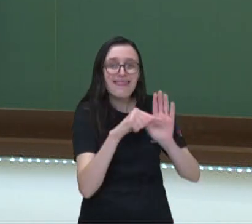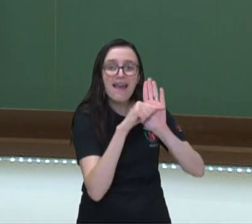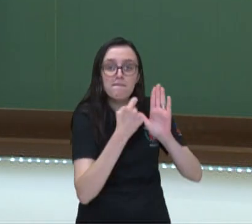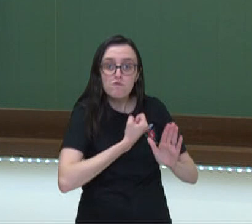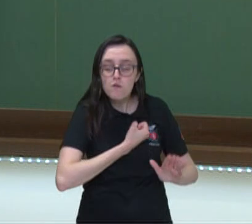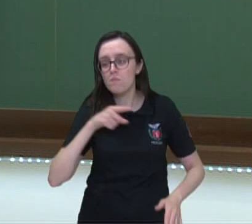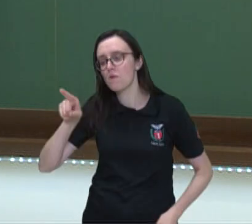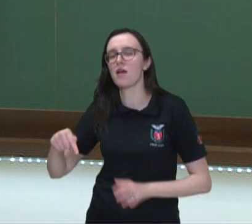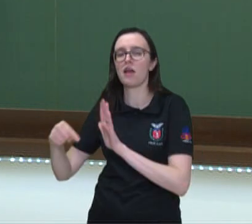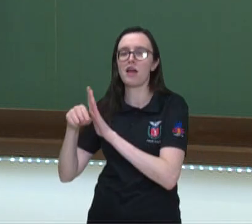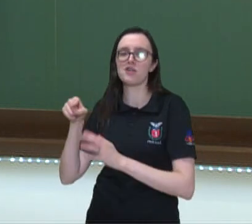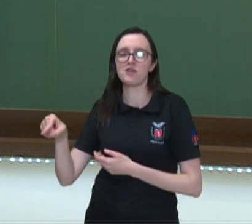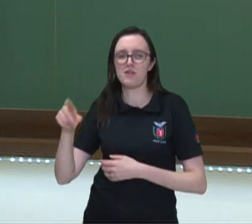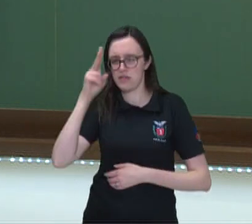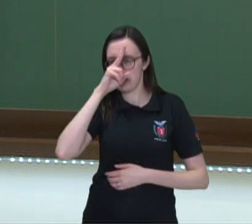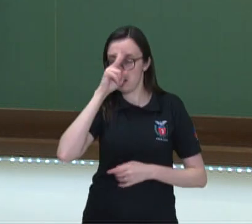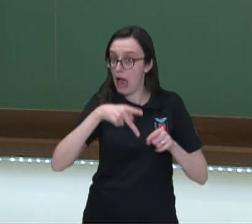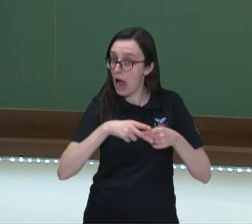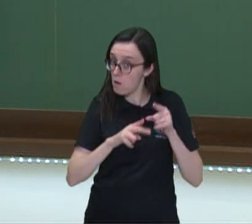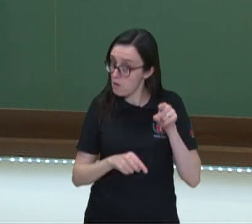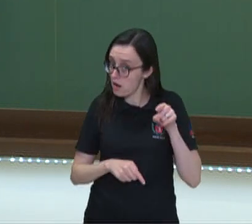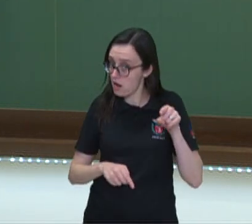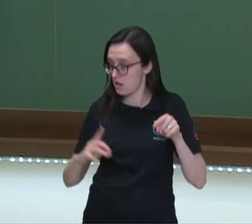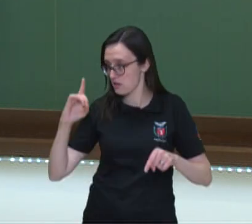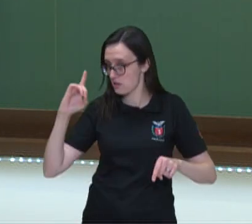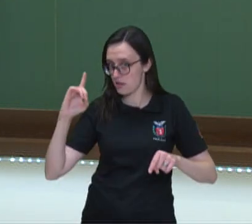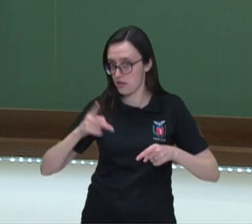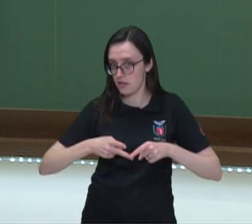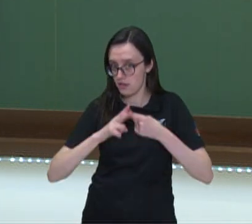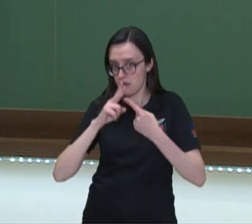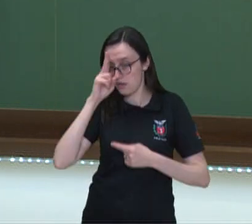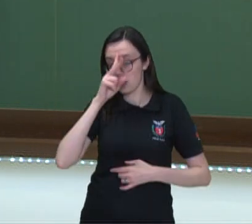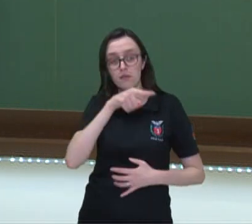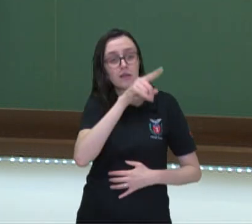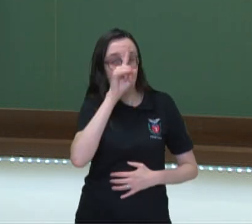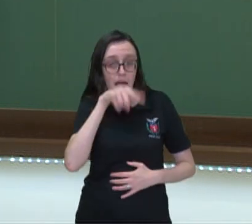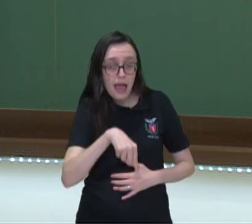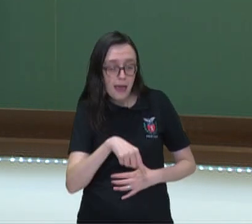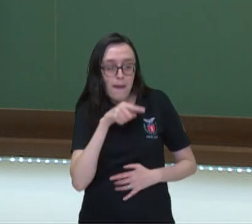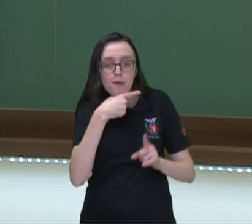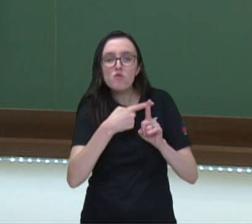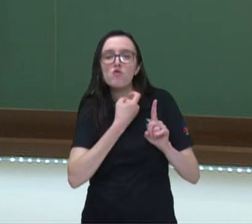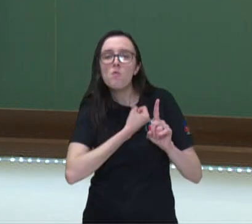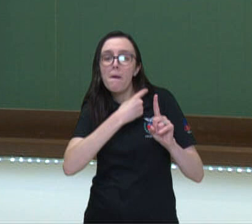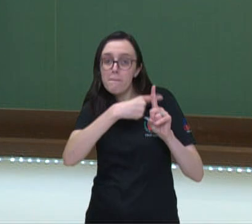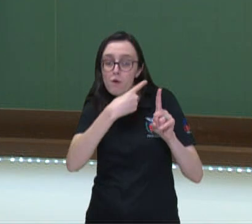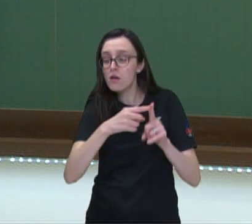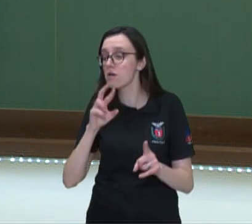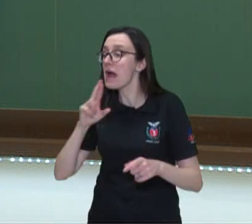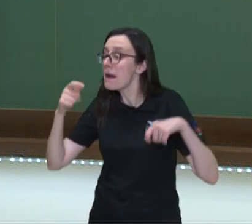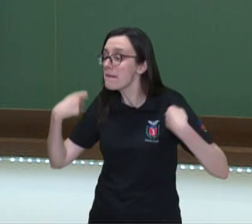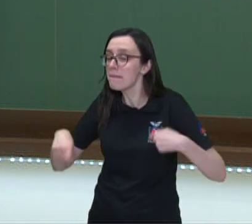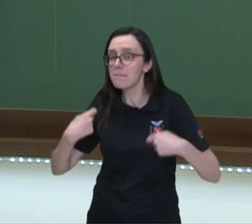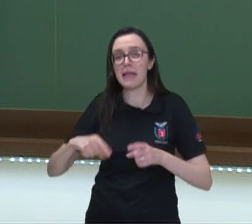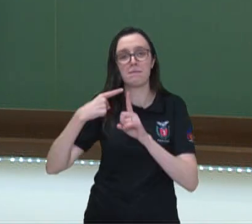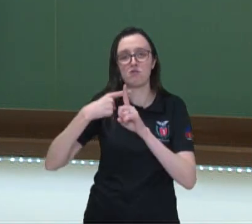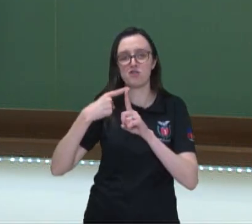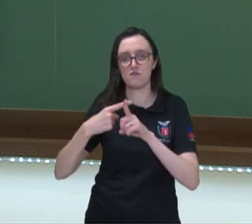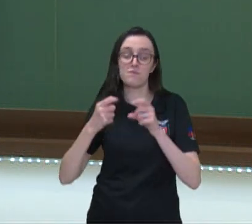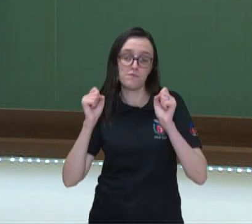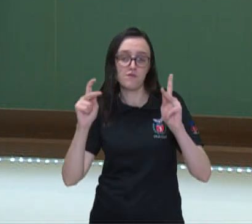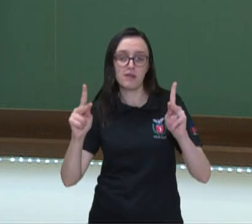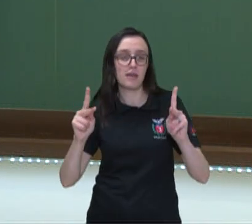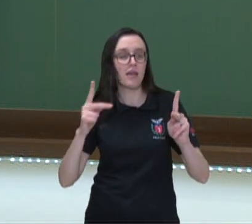base sendo positiva, lembra de arrumar aqui essa base? A base sendo positiva, tem que ficar o resultado positivo. tá? Então